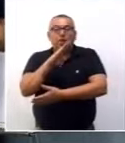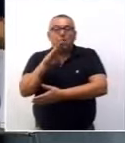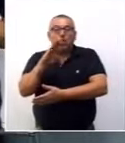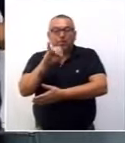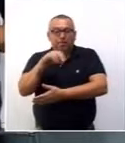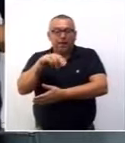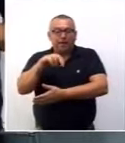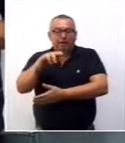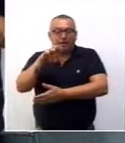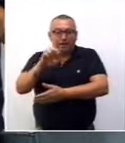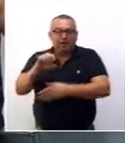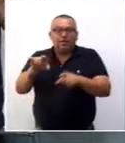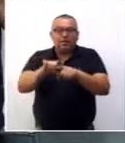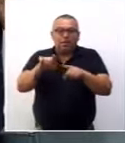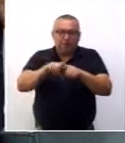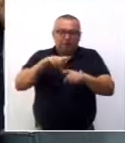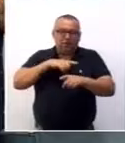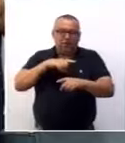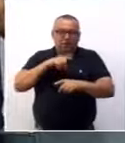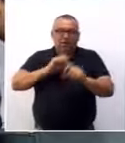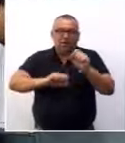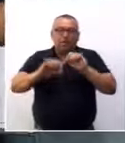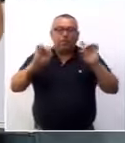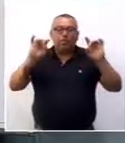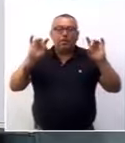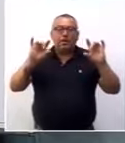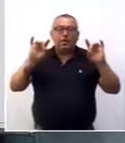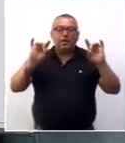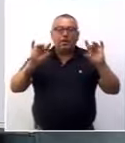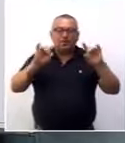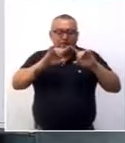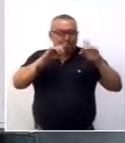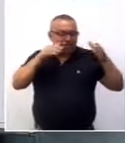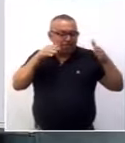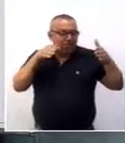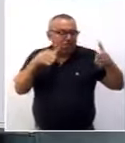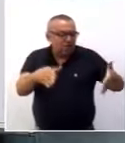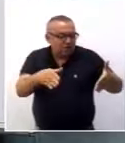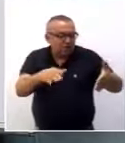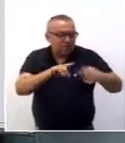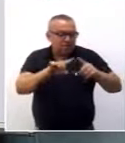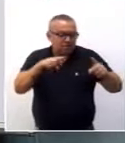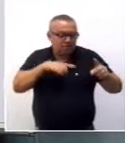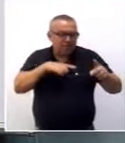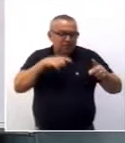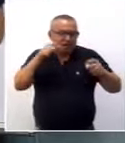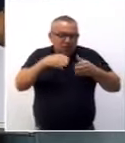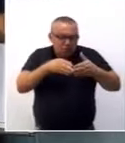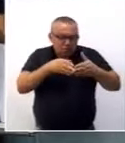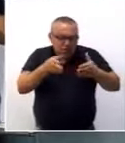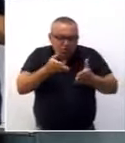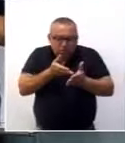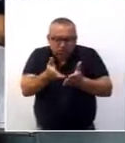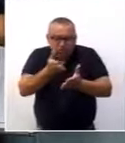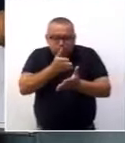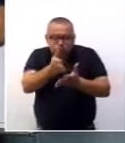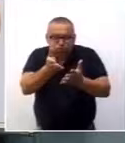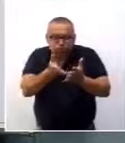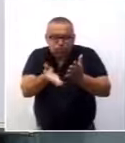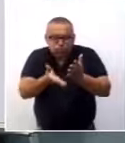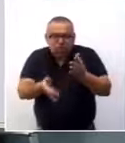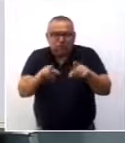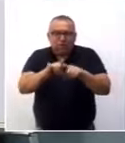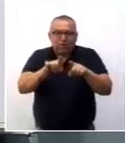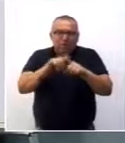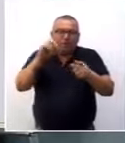como uma habilidade específica, mas que dela decorrem muitas outras, a questão de identificar e